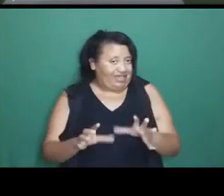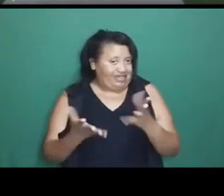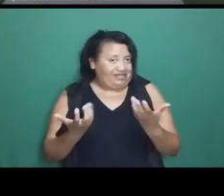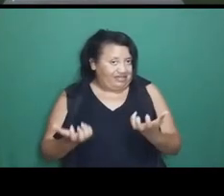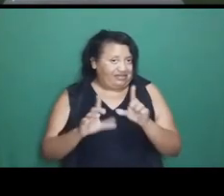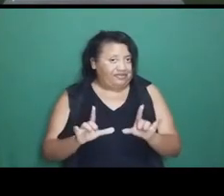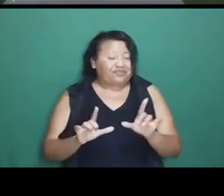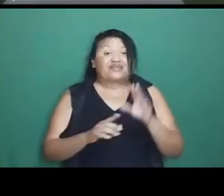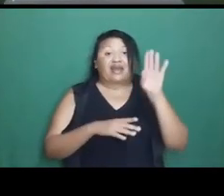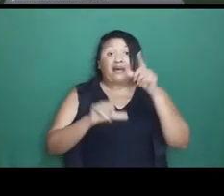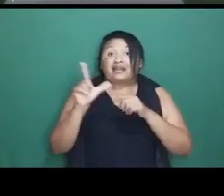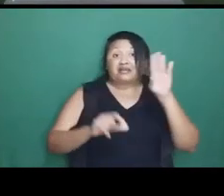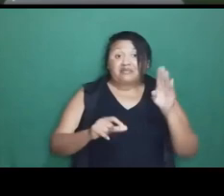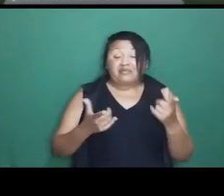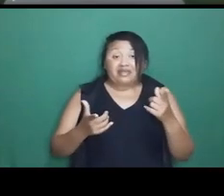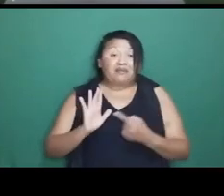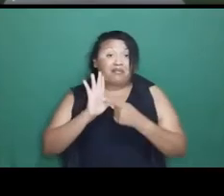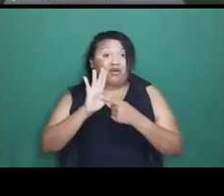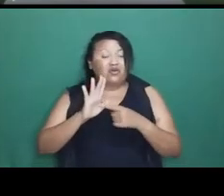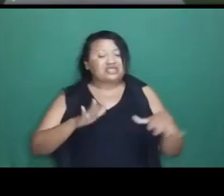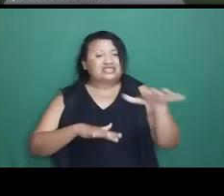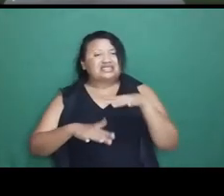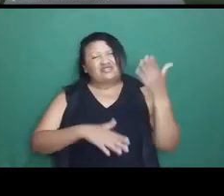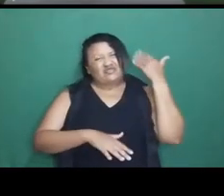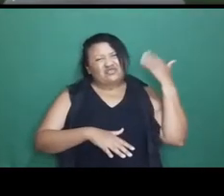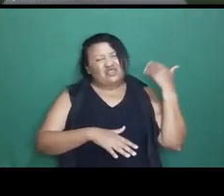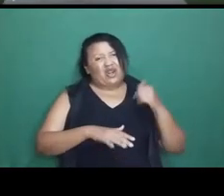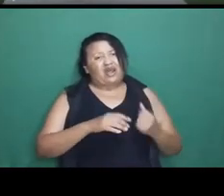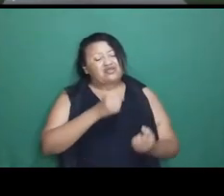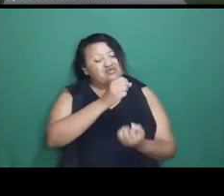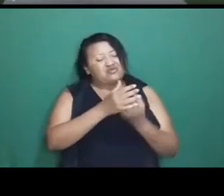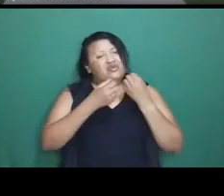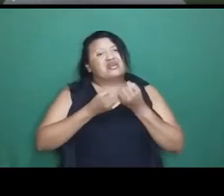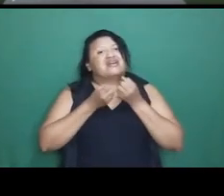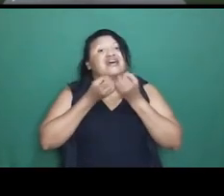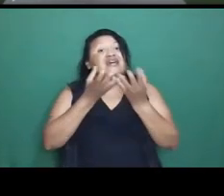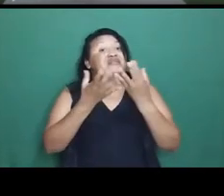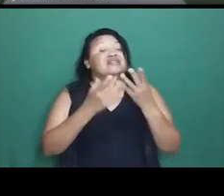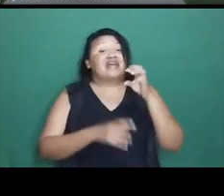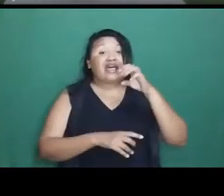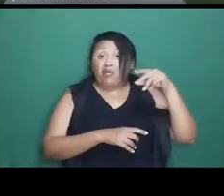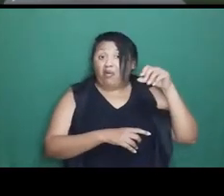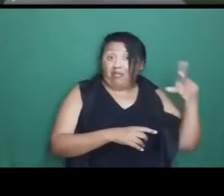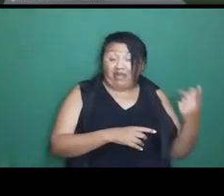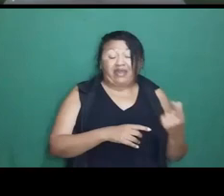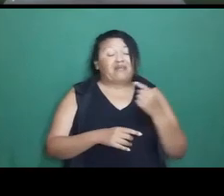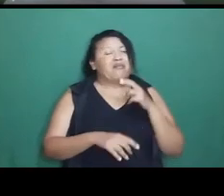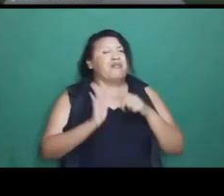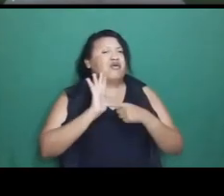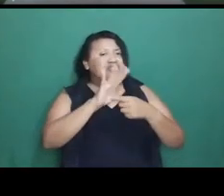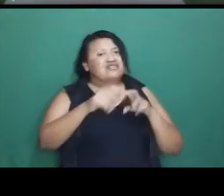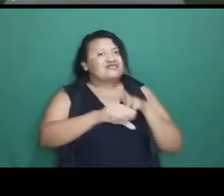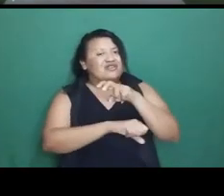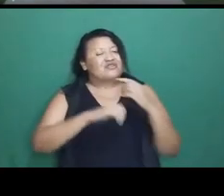b traz que as ações Gerais relatadas nas epopeias mostravam a constante intervenção dos Deuses